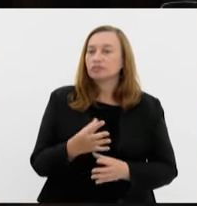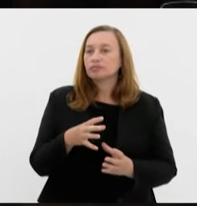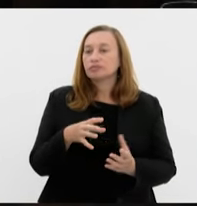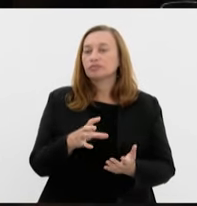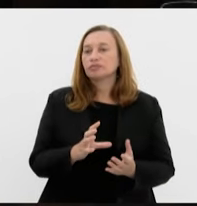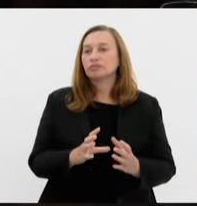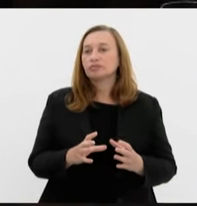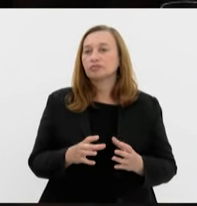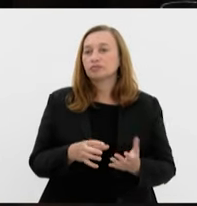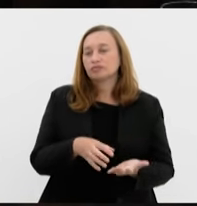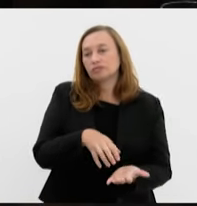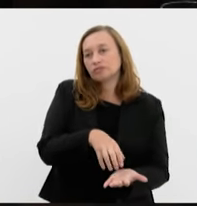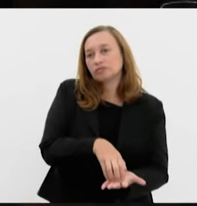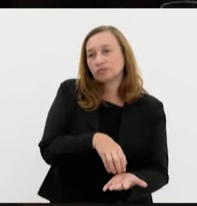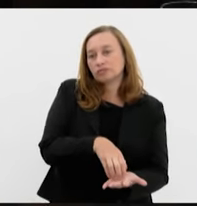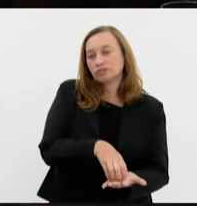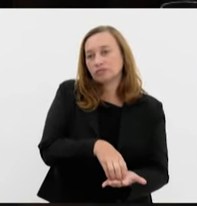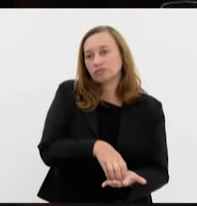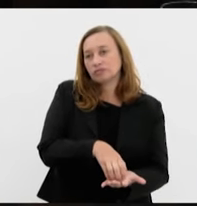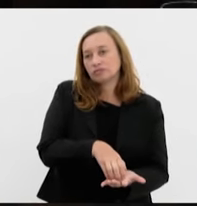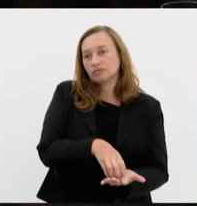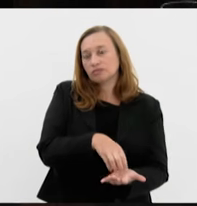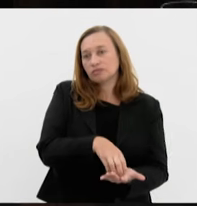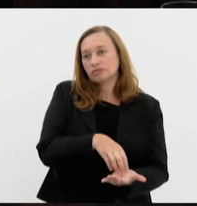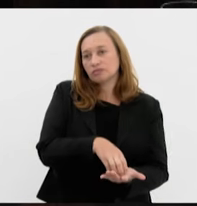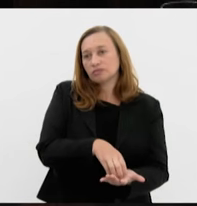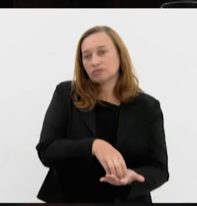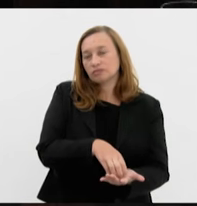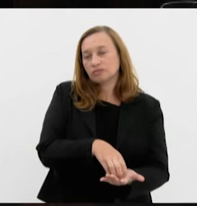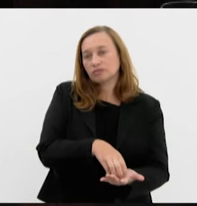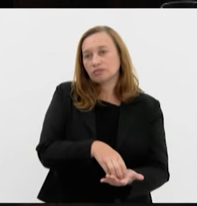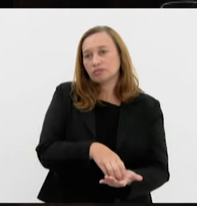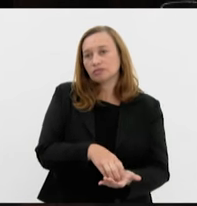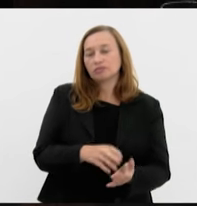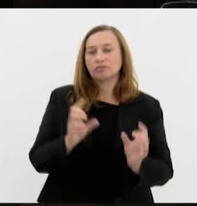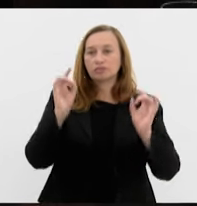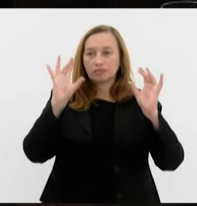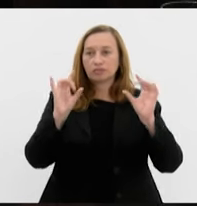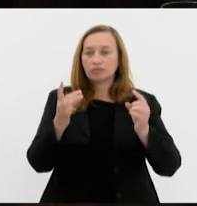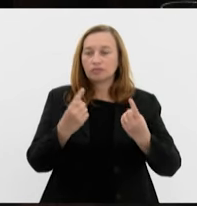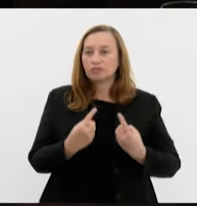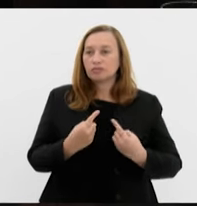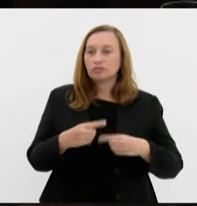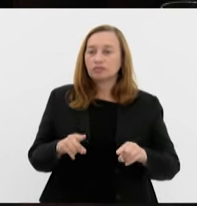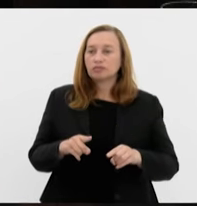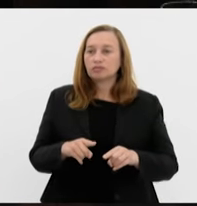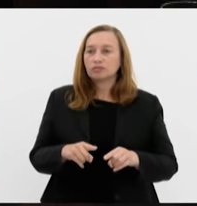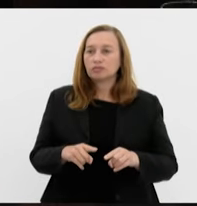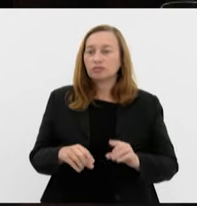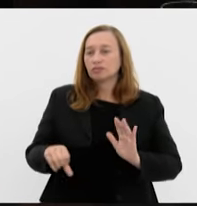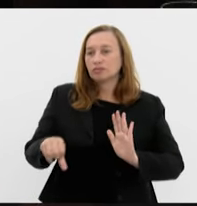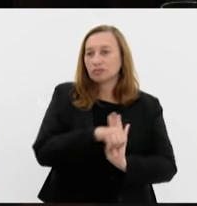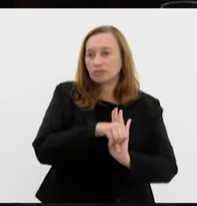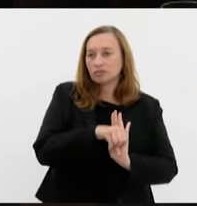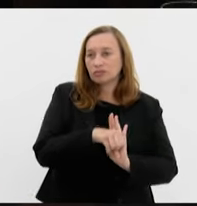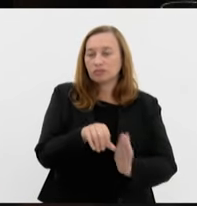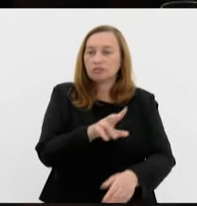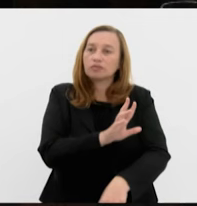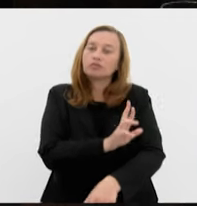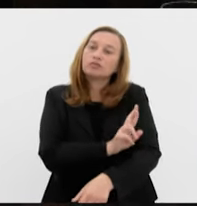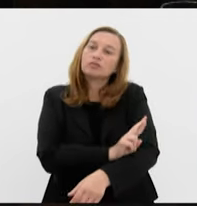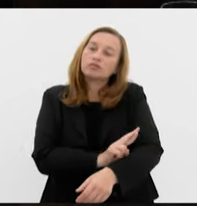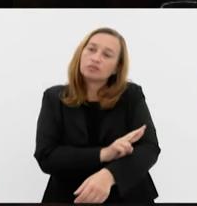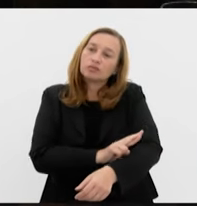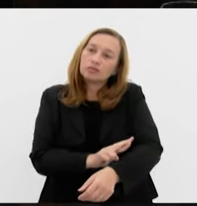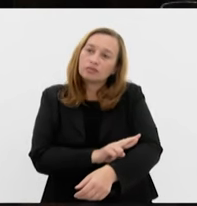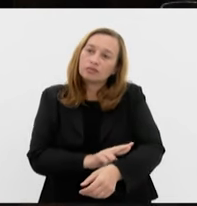especializada de crimes raciais e delitos de intolerância no município de